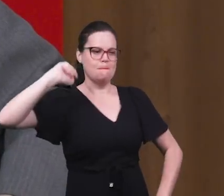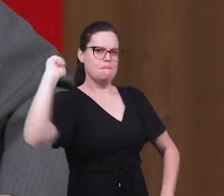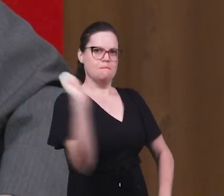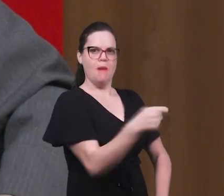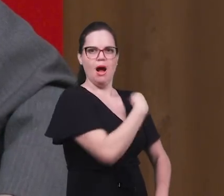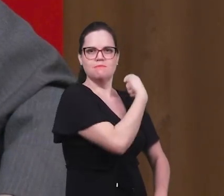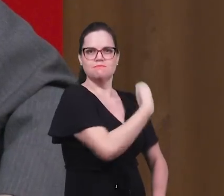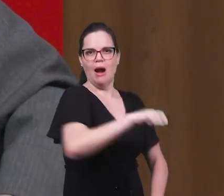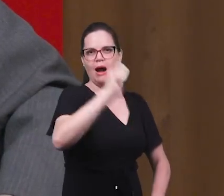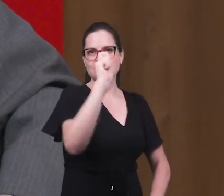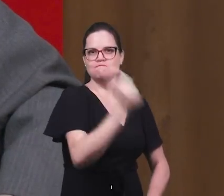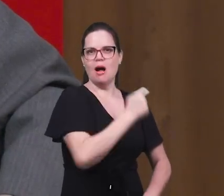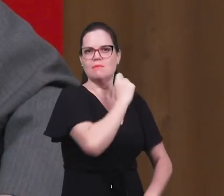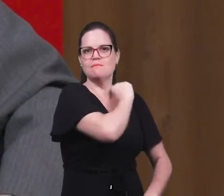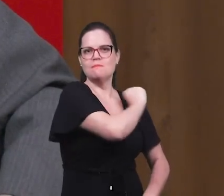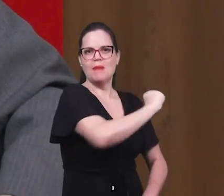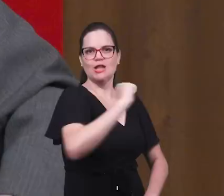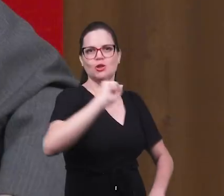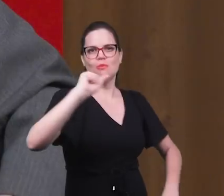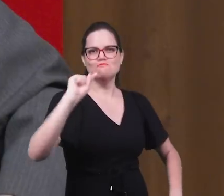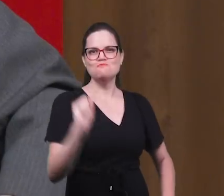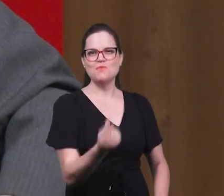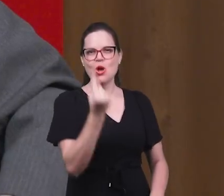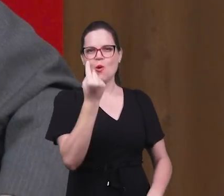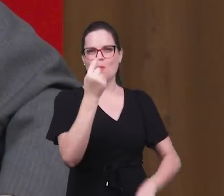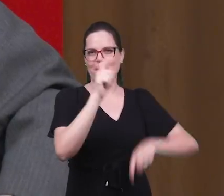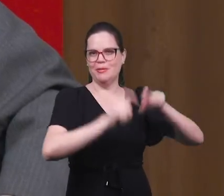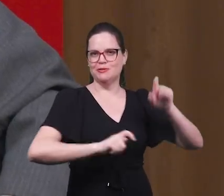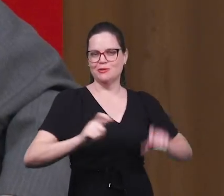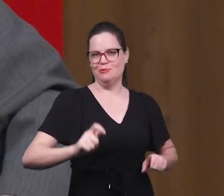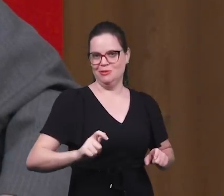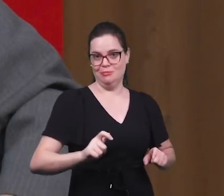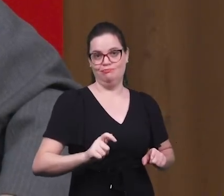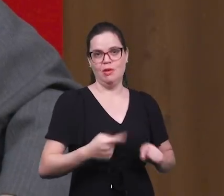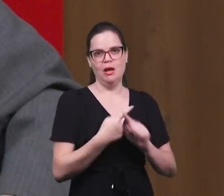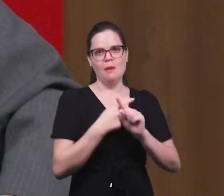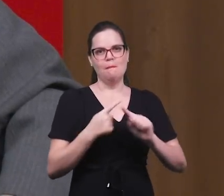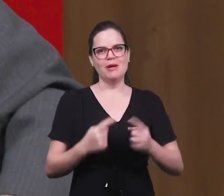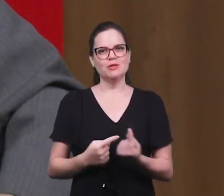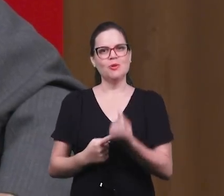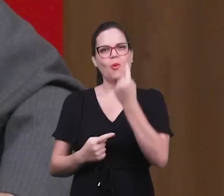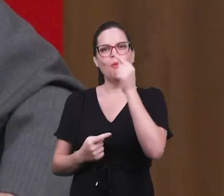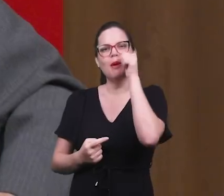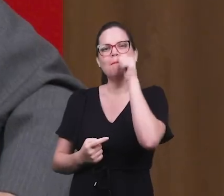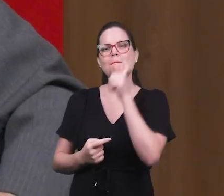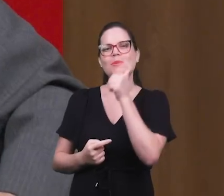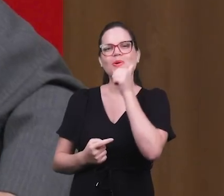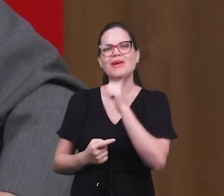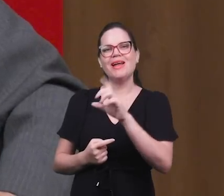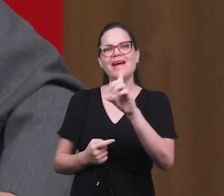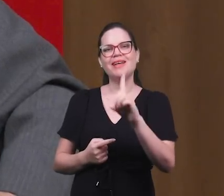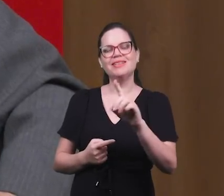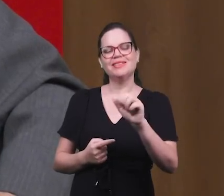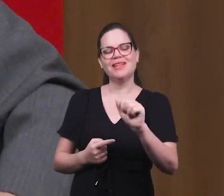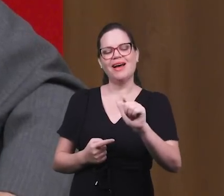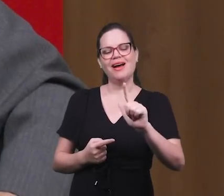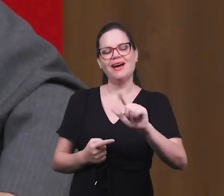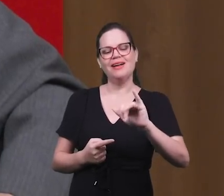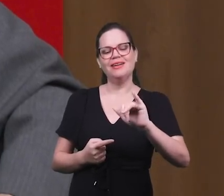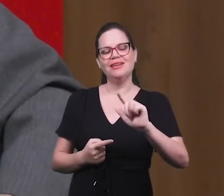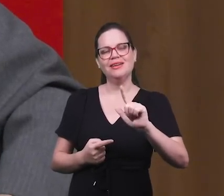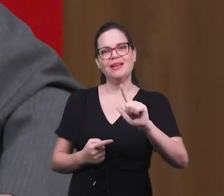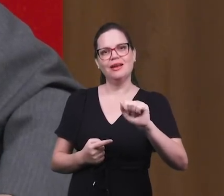corrupção. Então Dalila, ela tem uma força, a corrupção tem uma força maior do que 1000 soldados